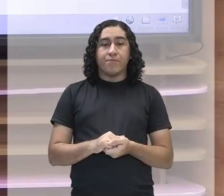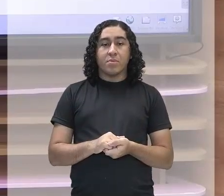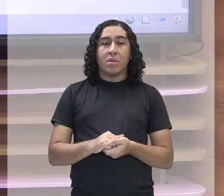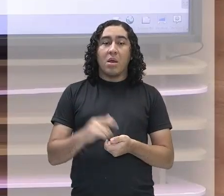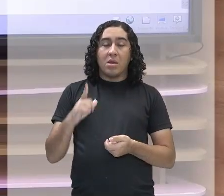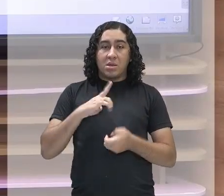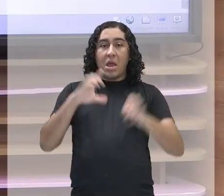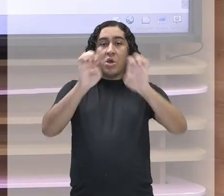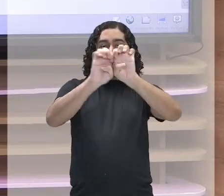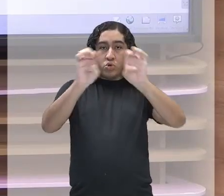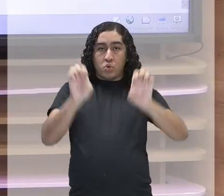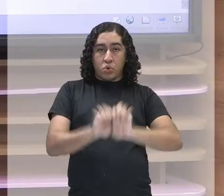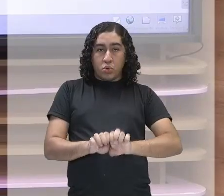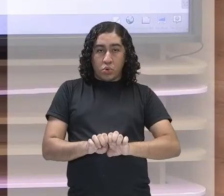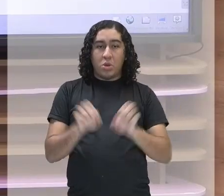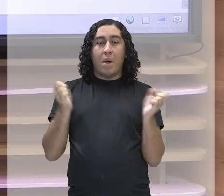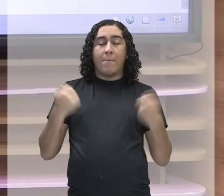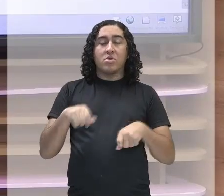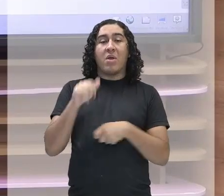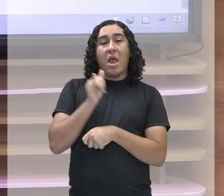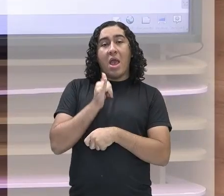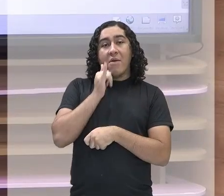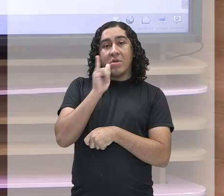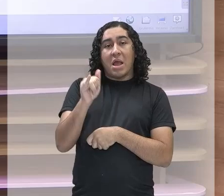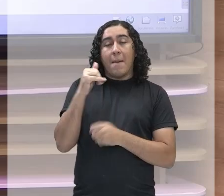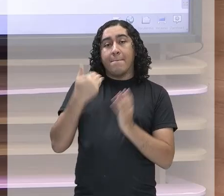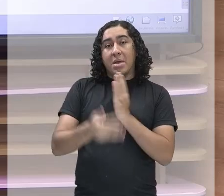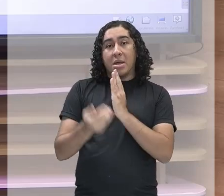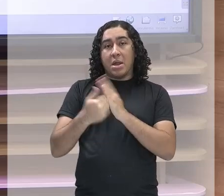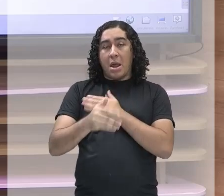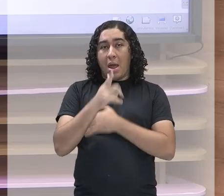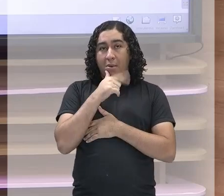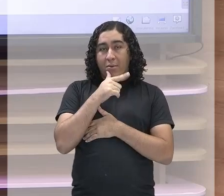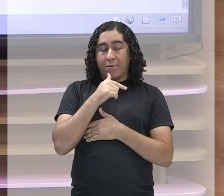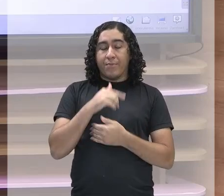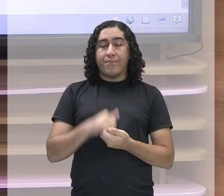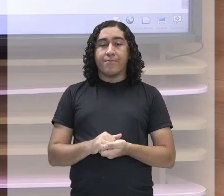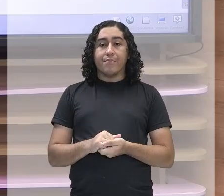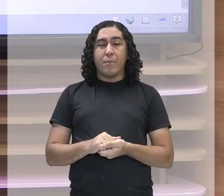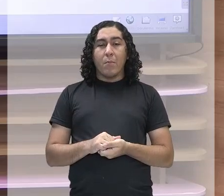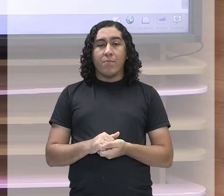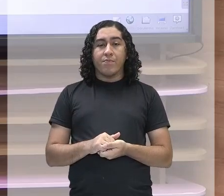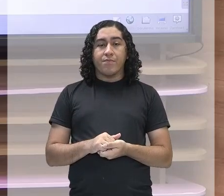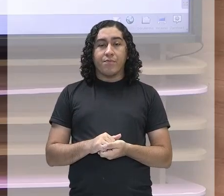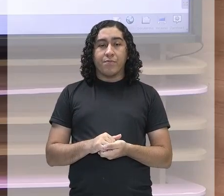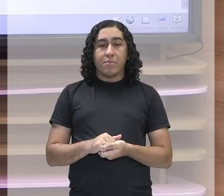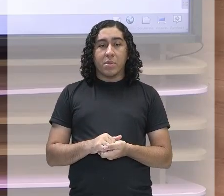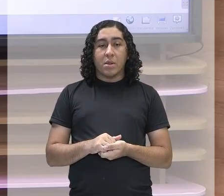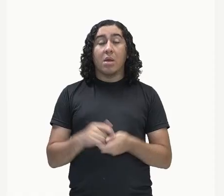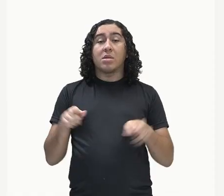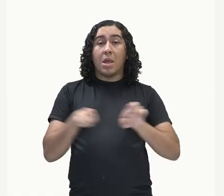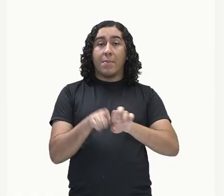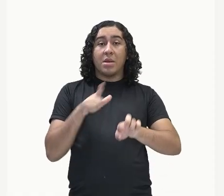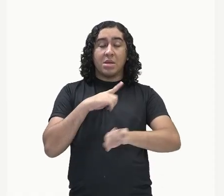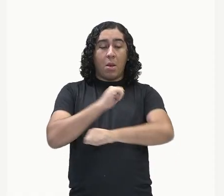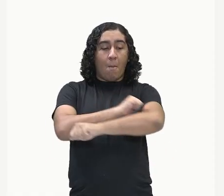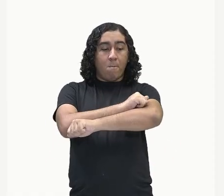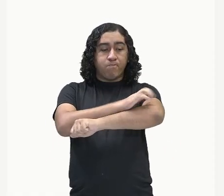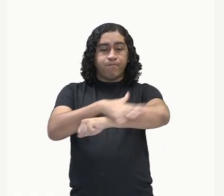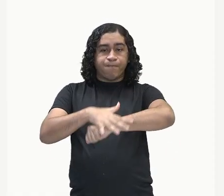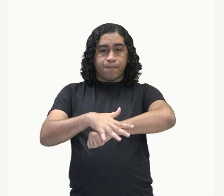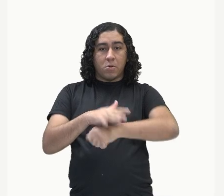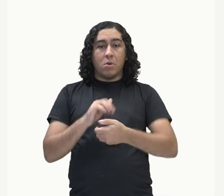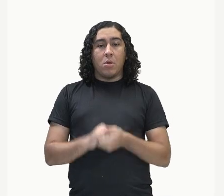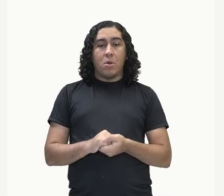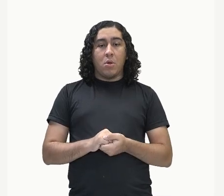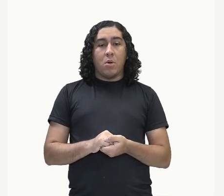estrutura mais impermeável para evitar essa perda da água. E aí ele vai ser coberto por escamas ou,